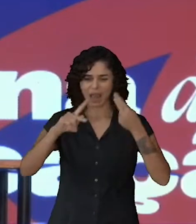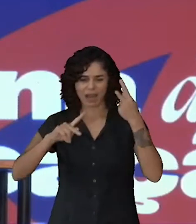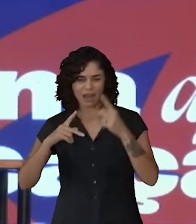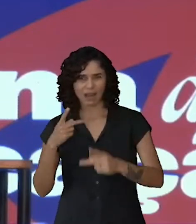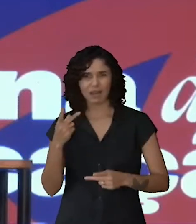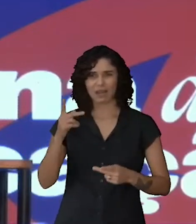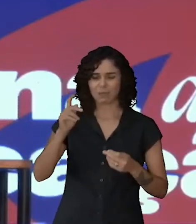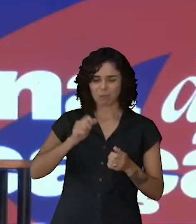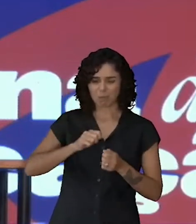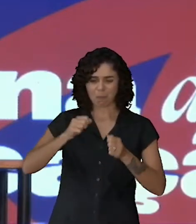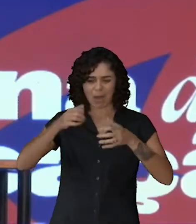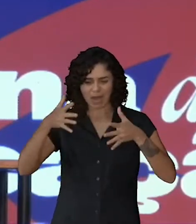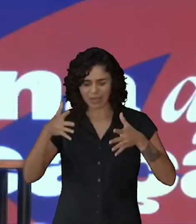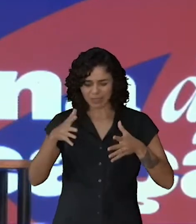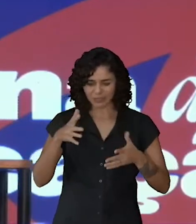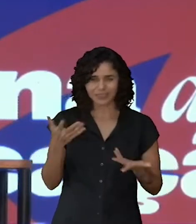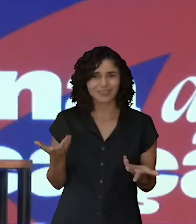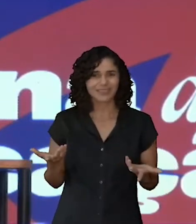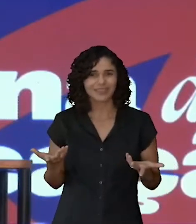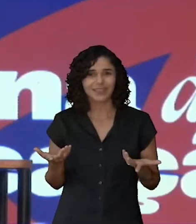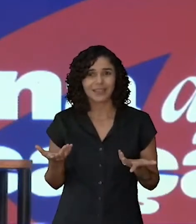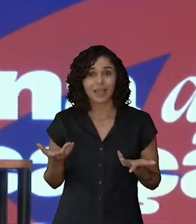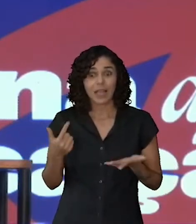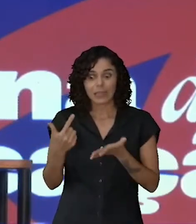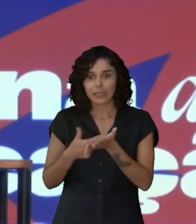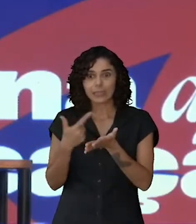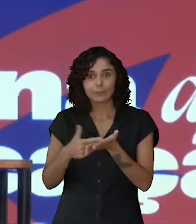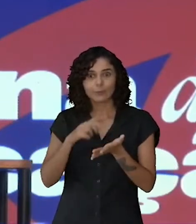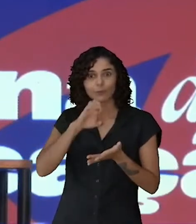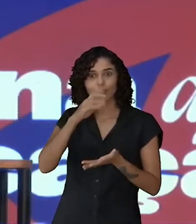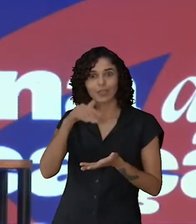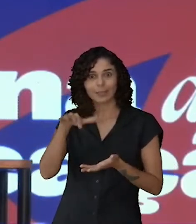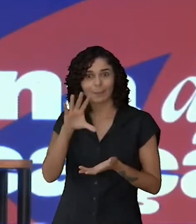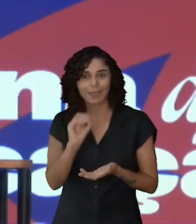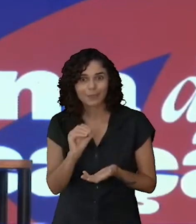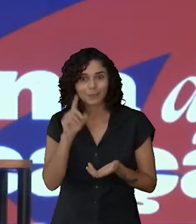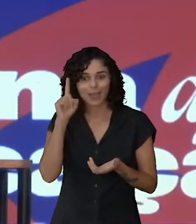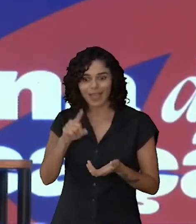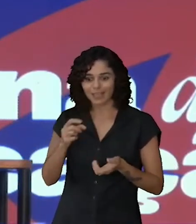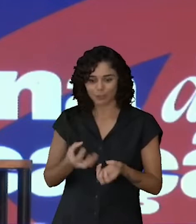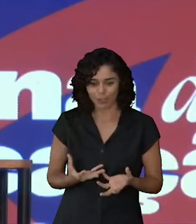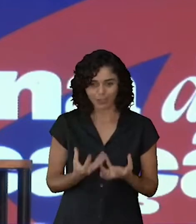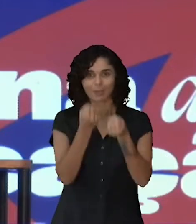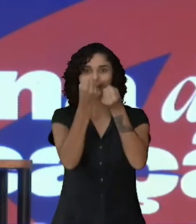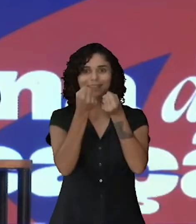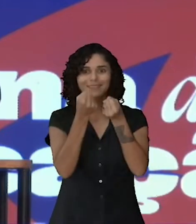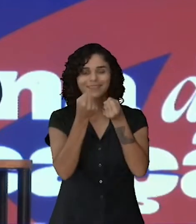livros de encantamento e os queimaram, e aí até menciona o valor, etc.